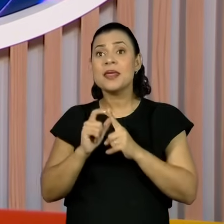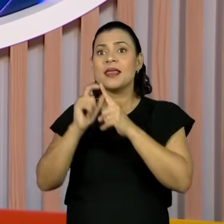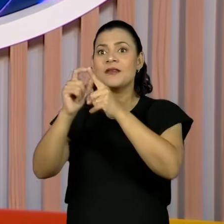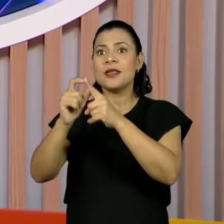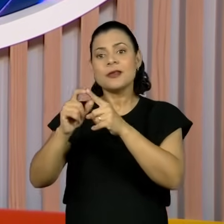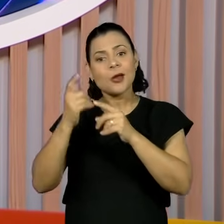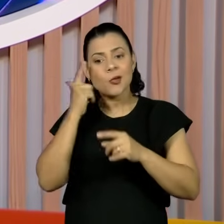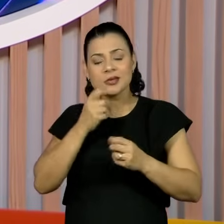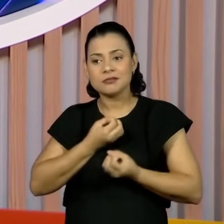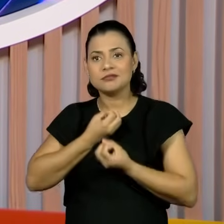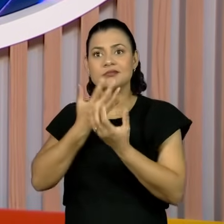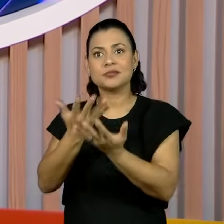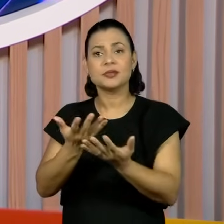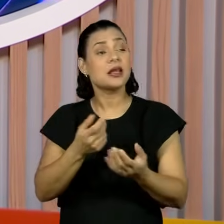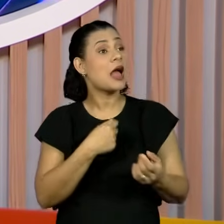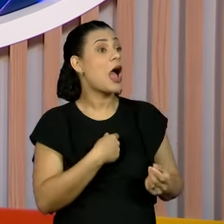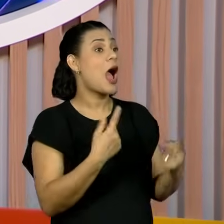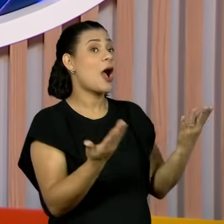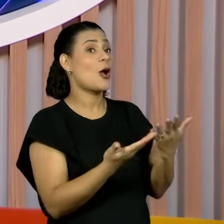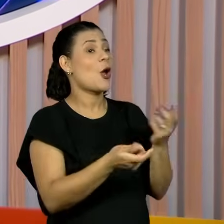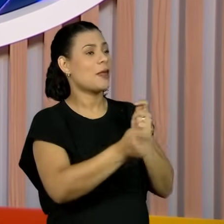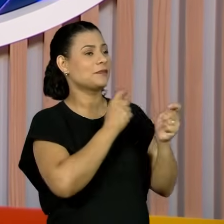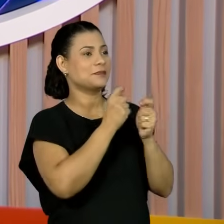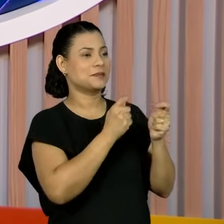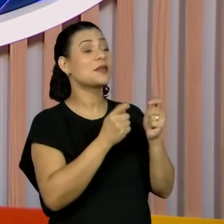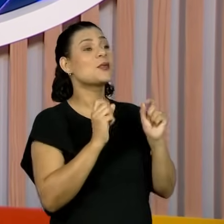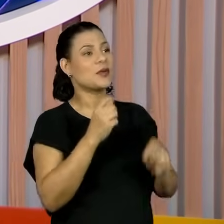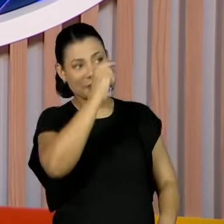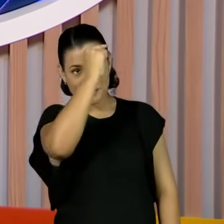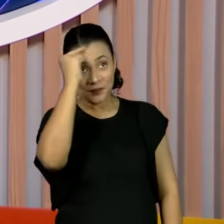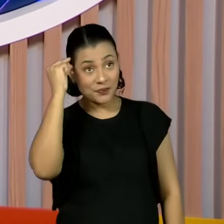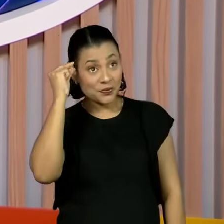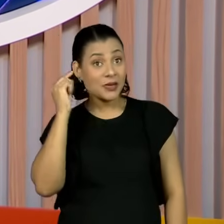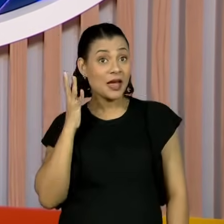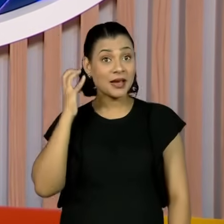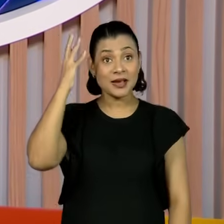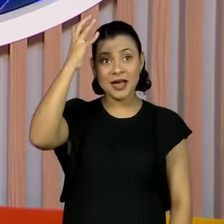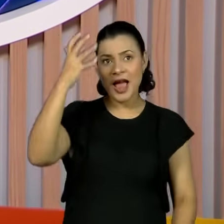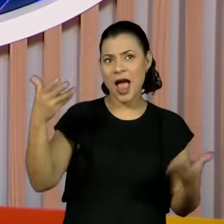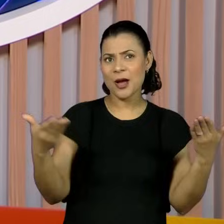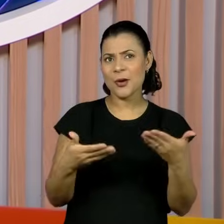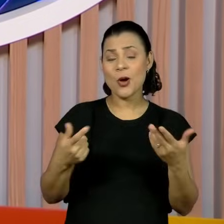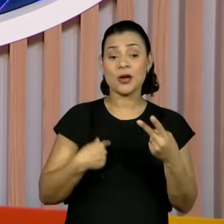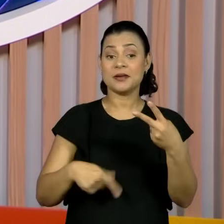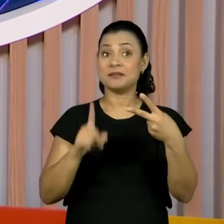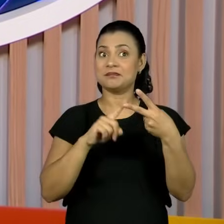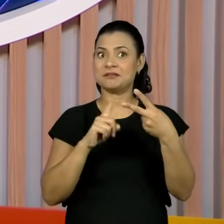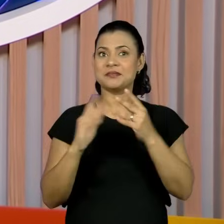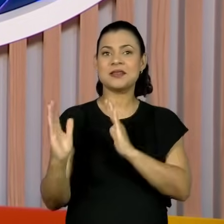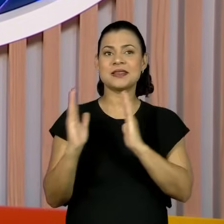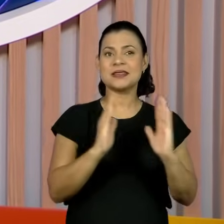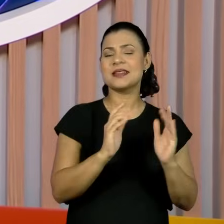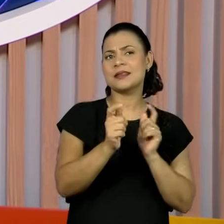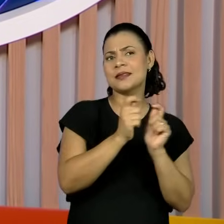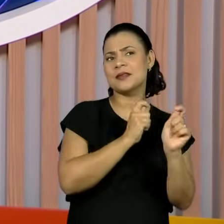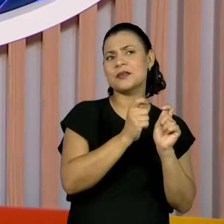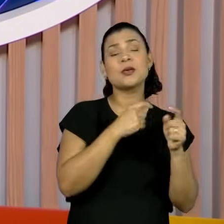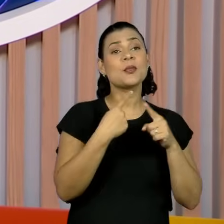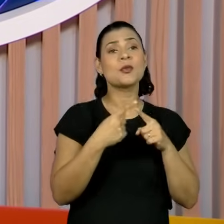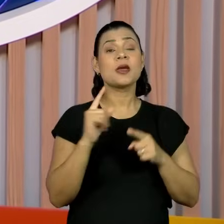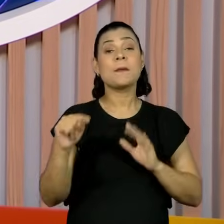a segunda parte da entrevista com a Conceição Evaristo? Porque é nessa segunda parte que ela vai falar sobre o fato de ter sido a